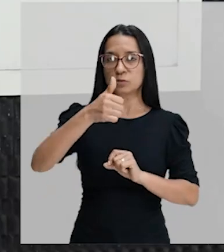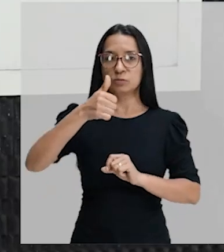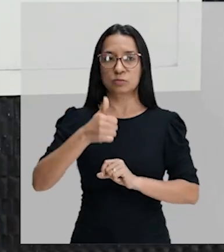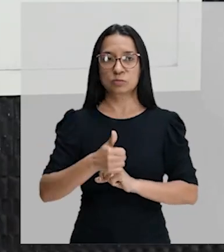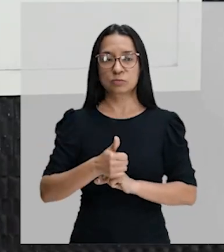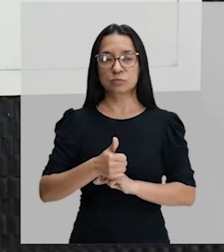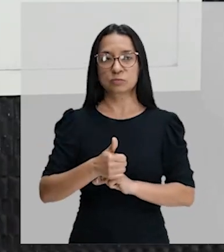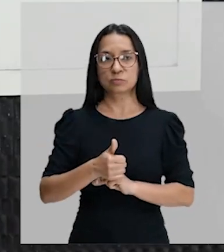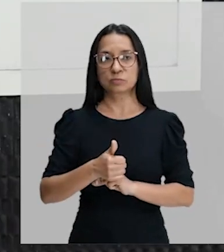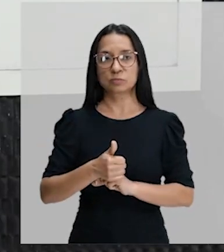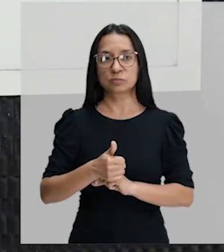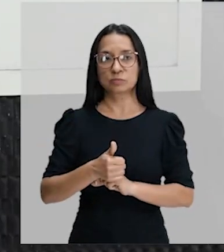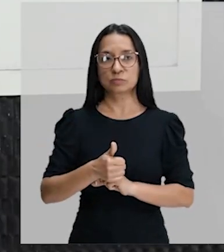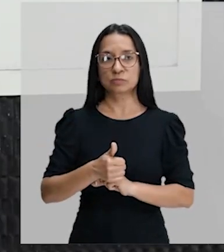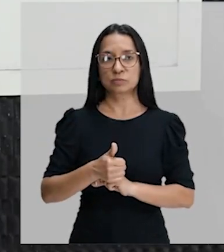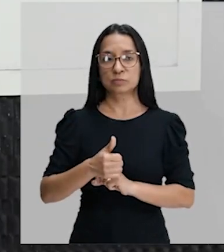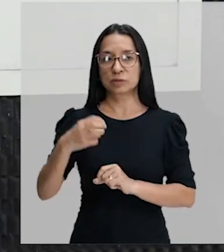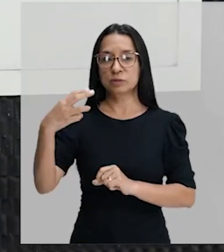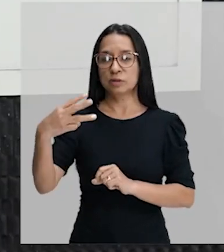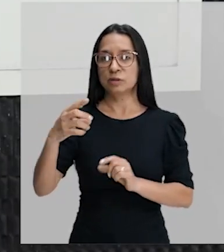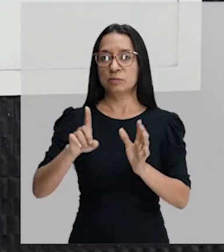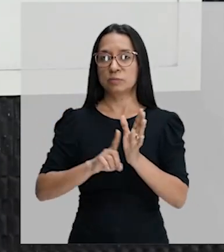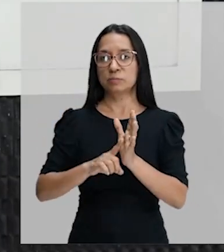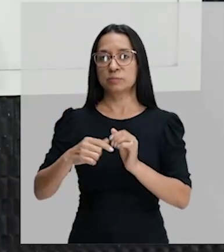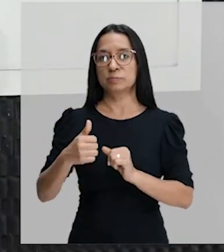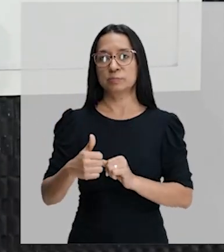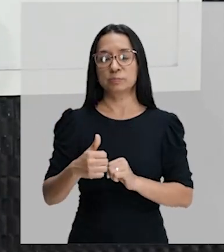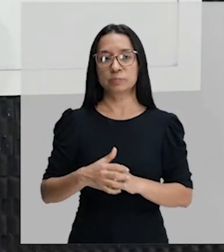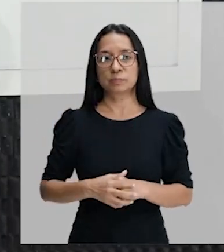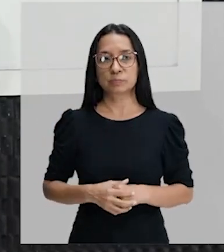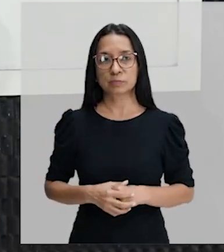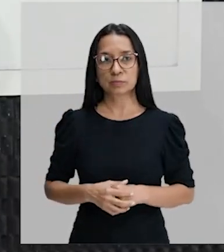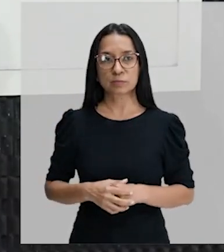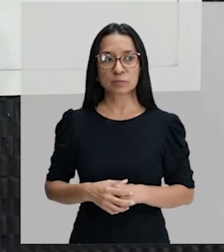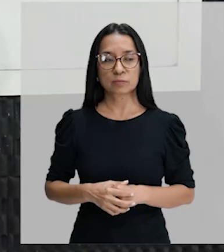3 e menos 1. É isso?